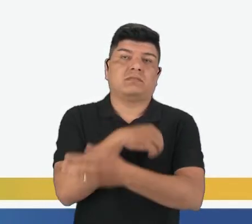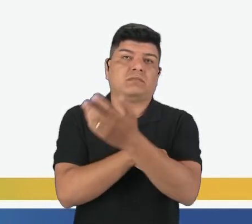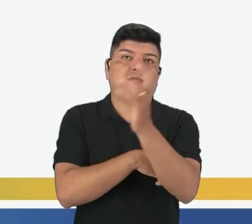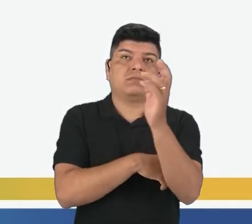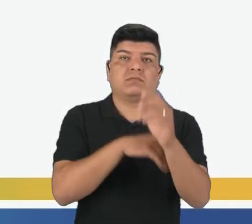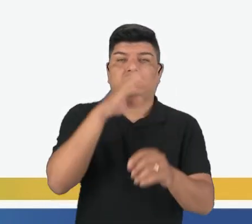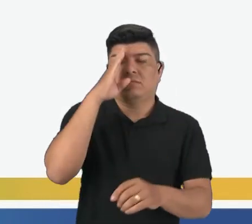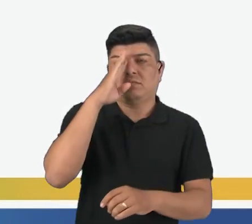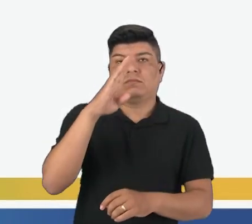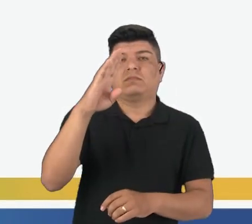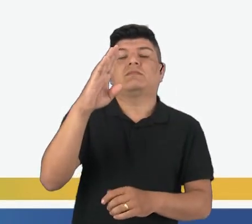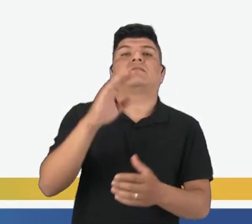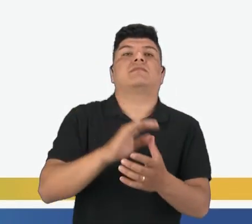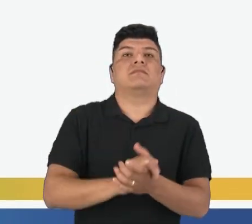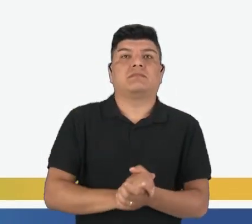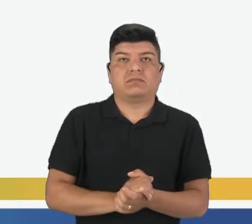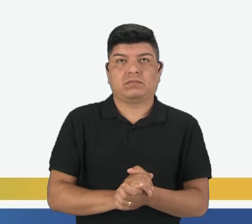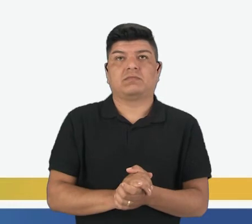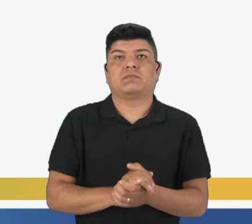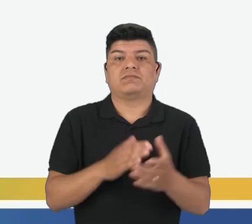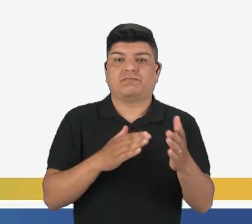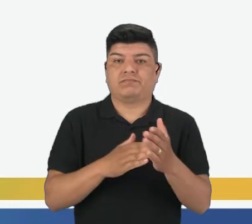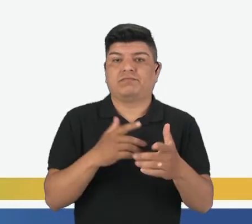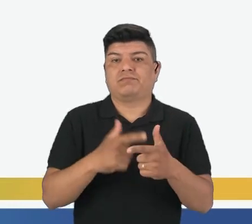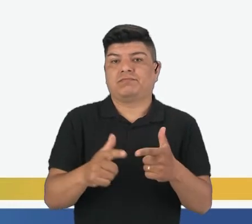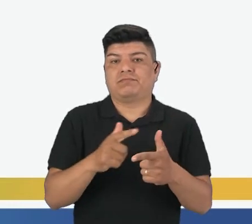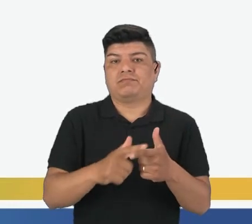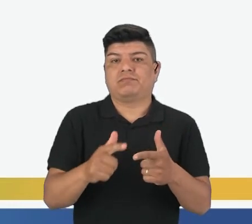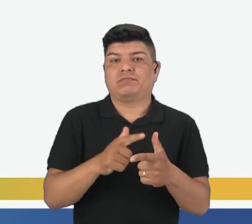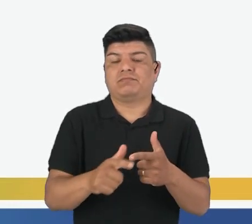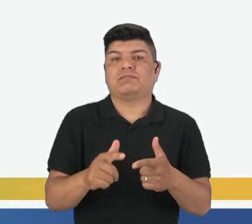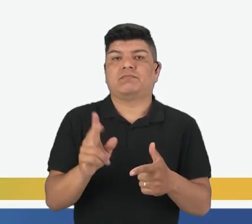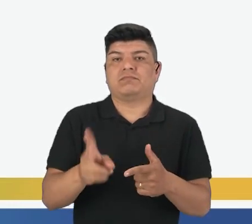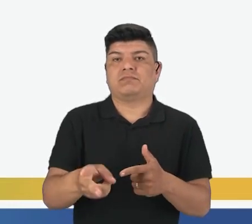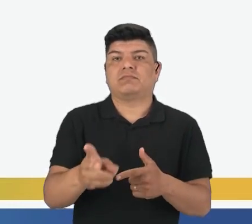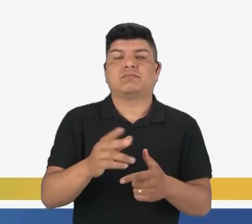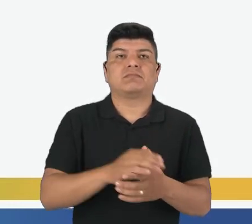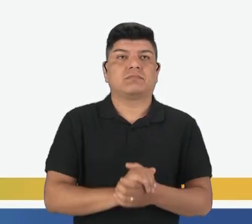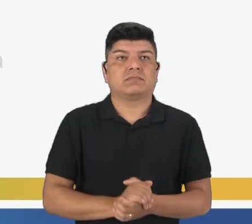os principais obstáculos para sua manutenção.